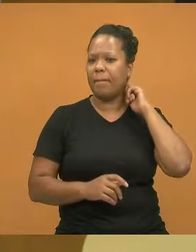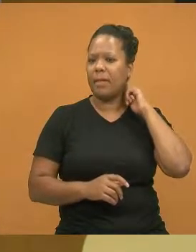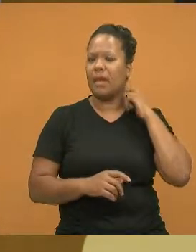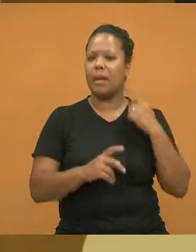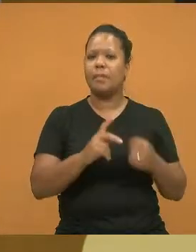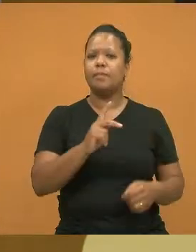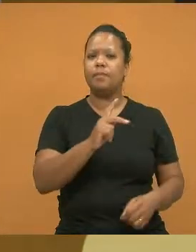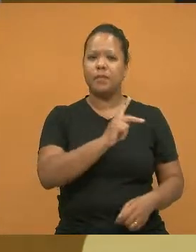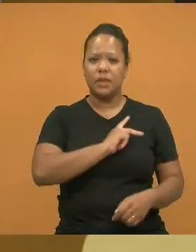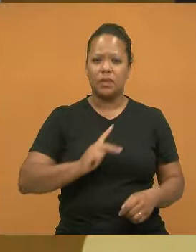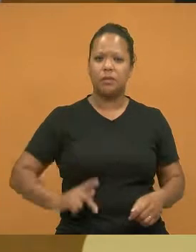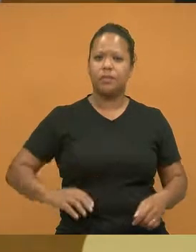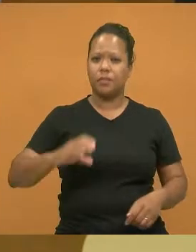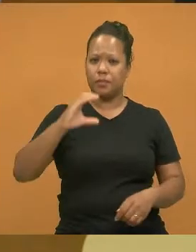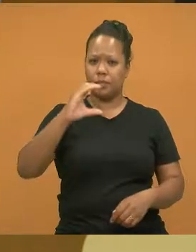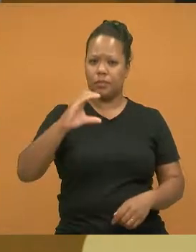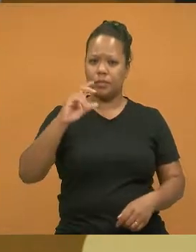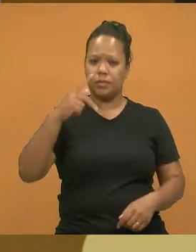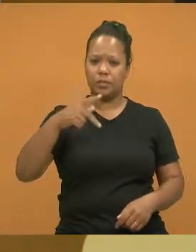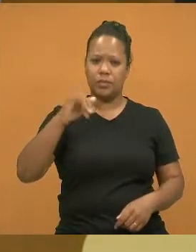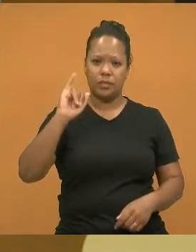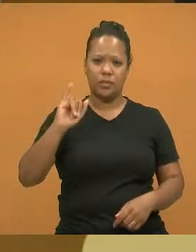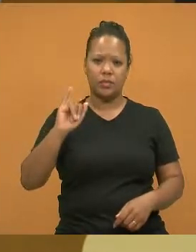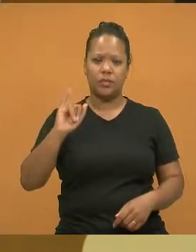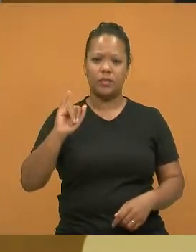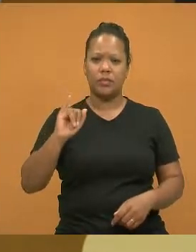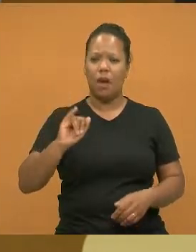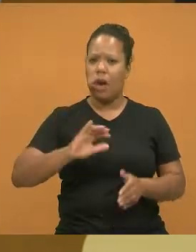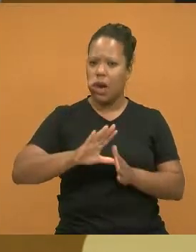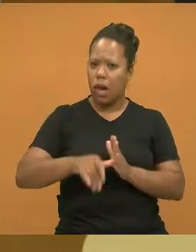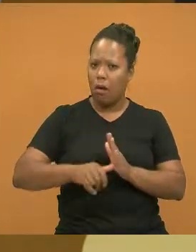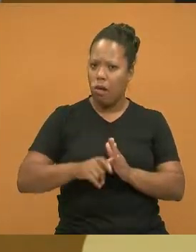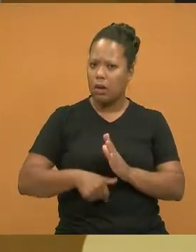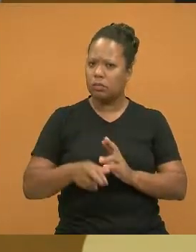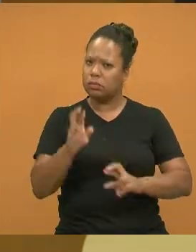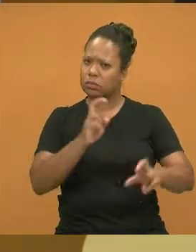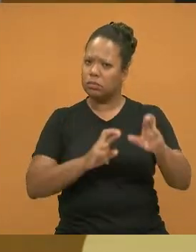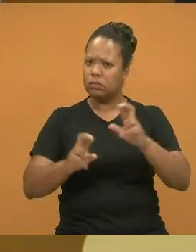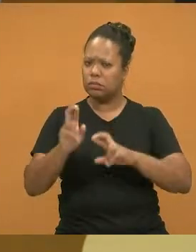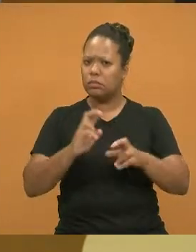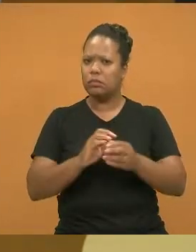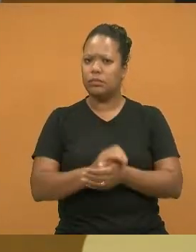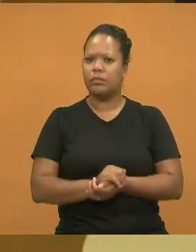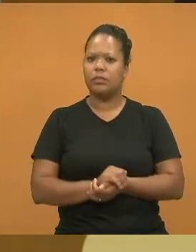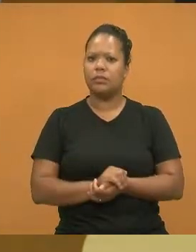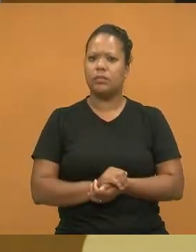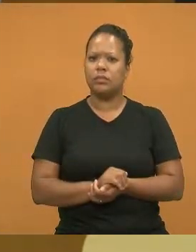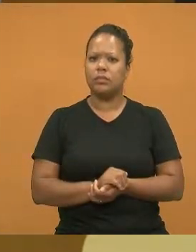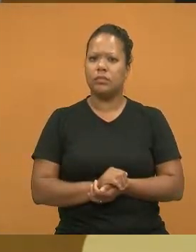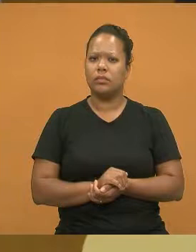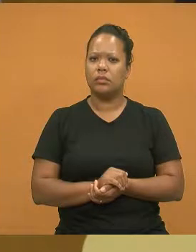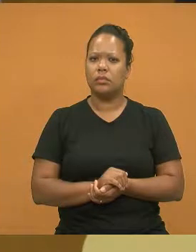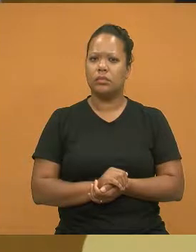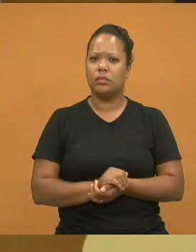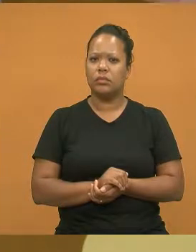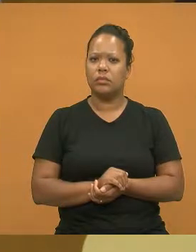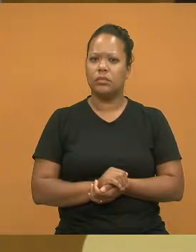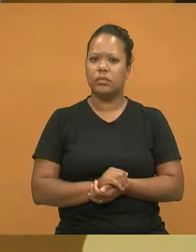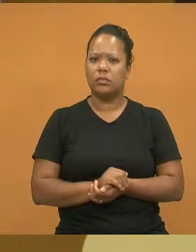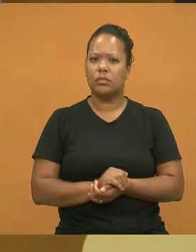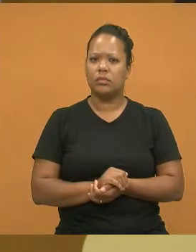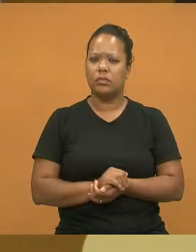gente, sérios indícios de desvio de dinheiro público, pedi a quebra de sigilo bancário dos envolvidos e a